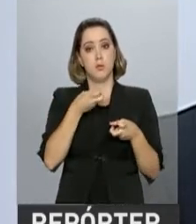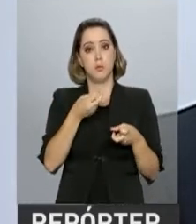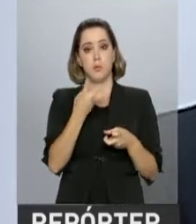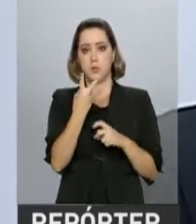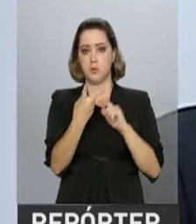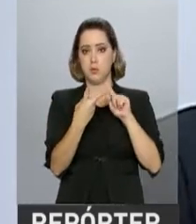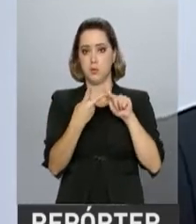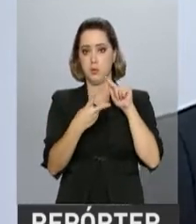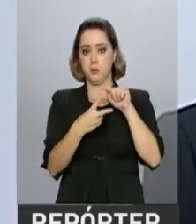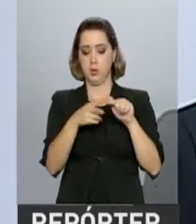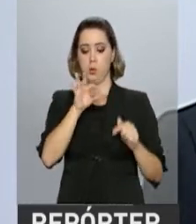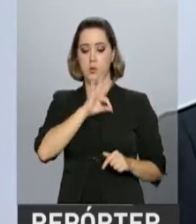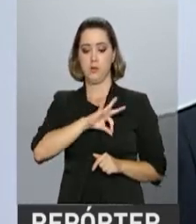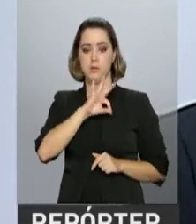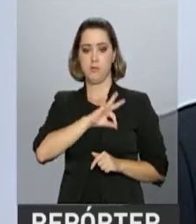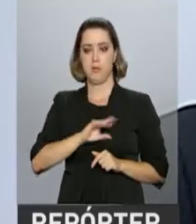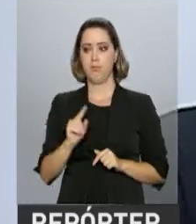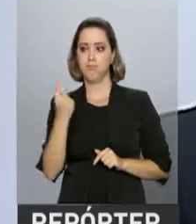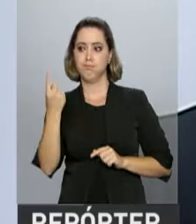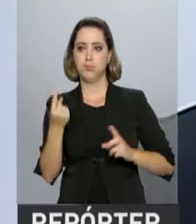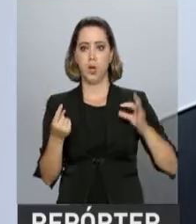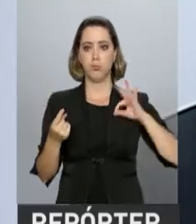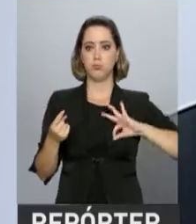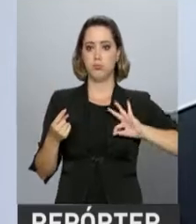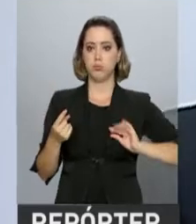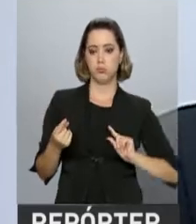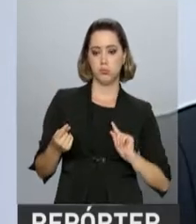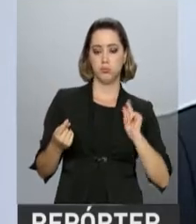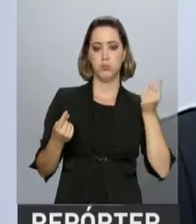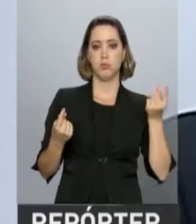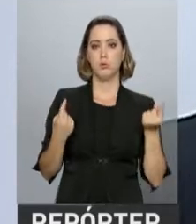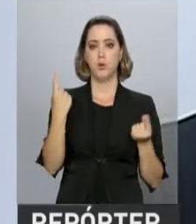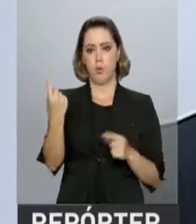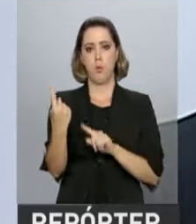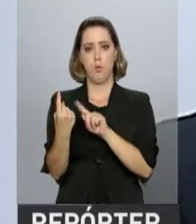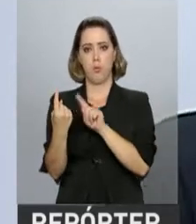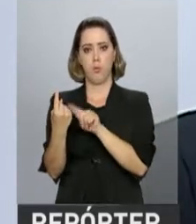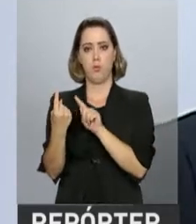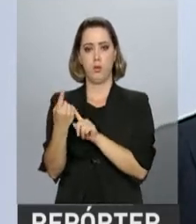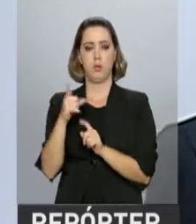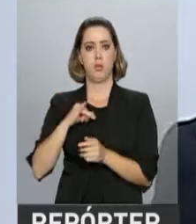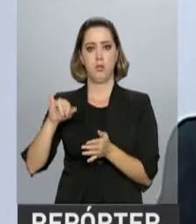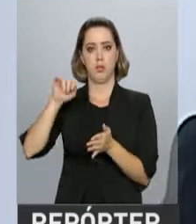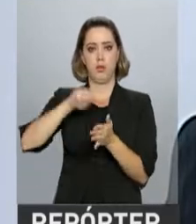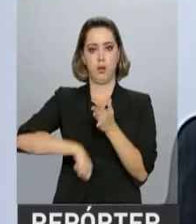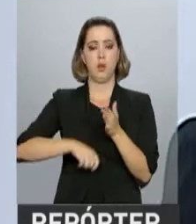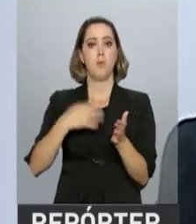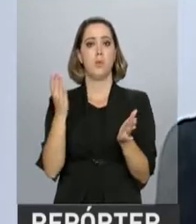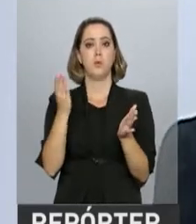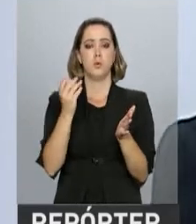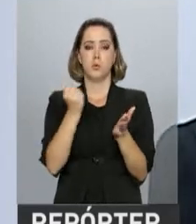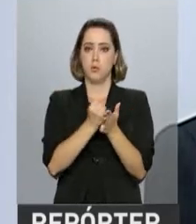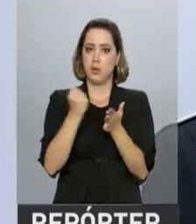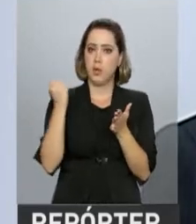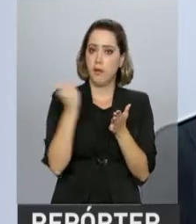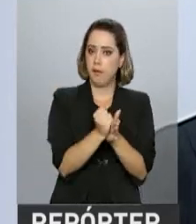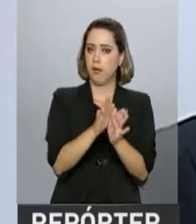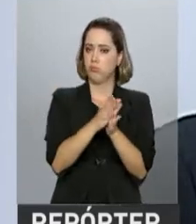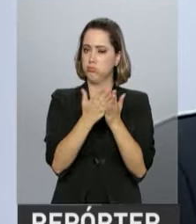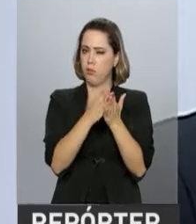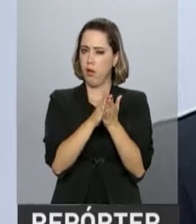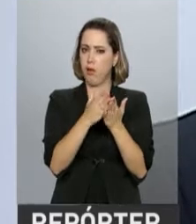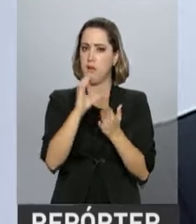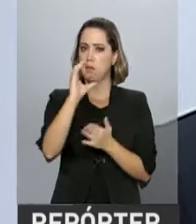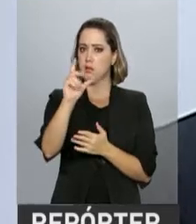dois rendimentos de naturezas diferentes um tributável que é fonte clp e outro que é fruto de